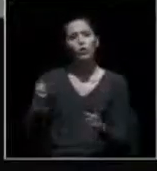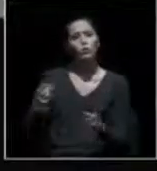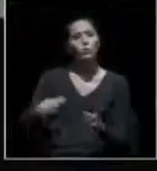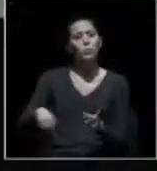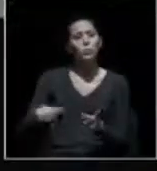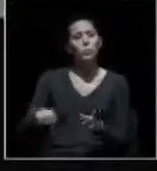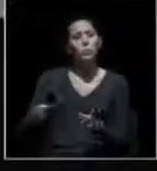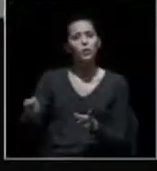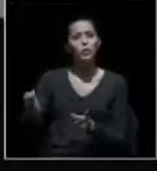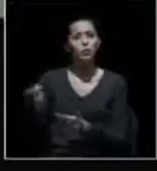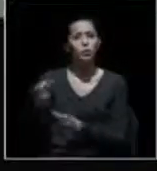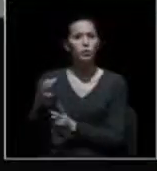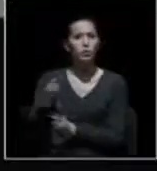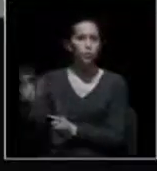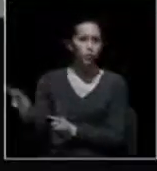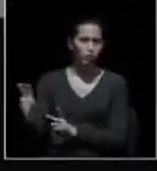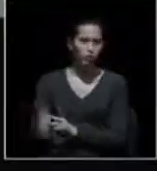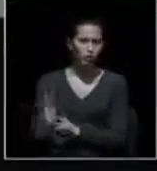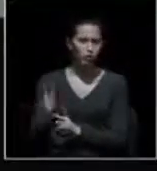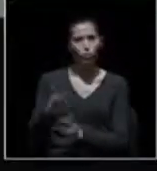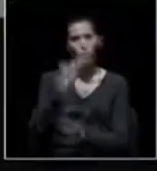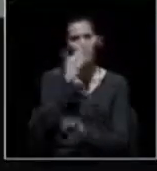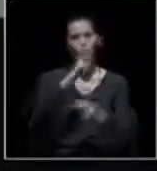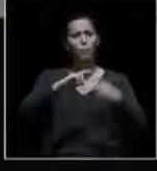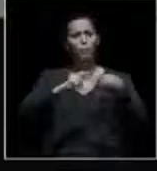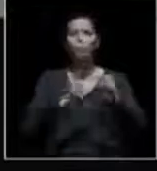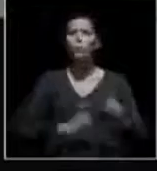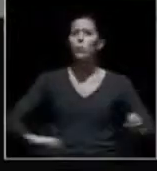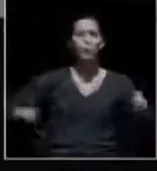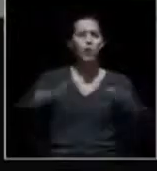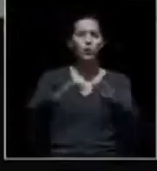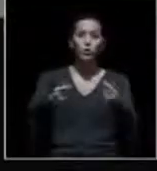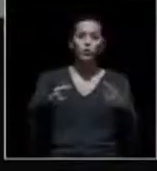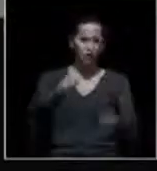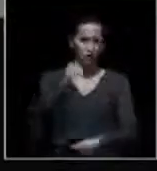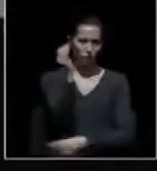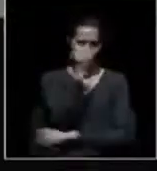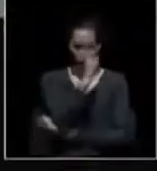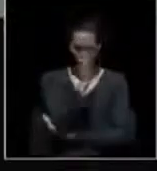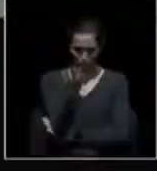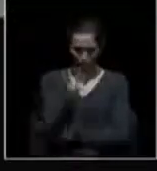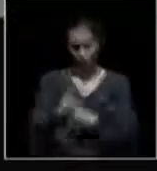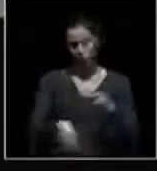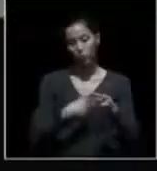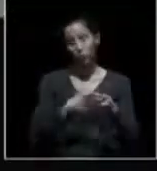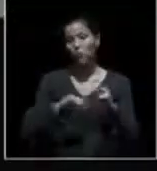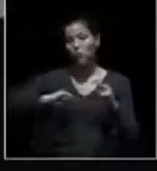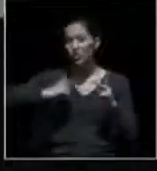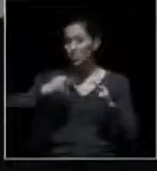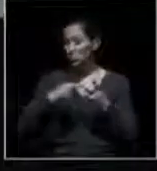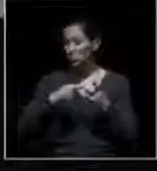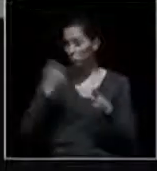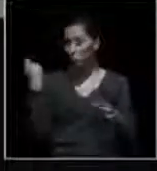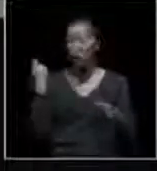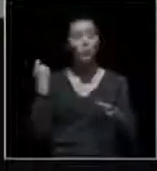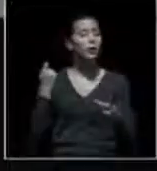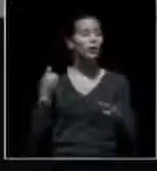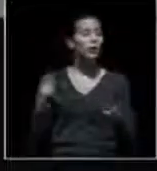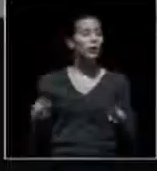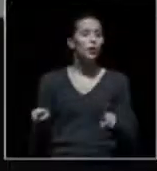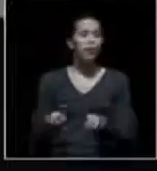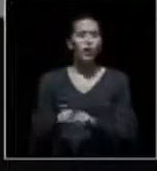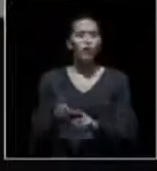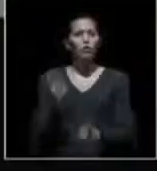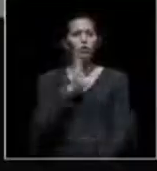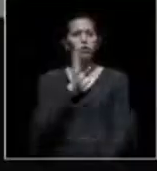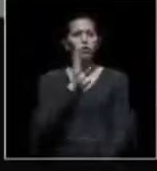por resolver atualmente na cidade, o que é falso. Outro aspecto em que os Verdes também não se revêem é o facto de continuarmos a verificar